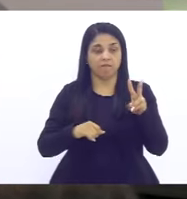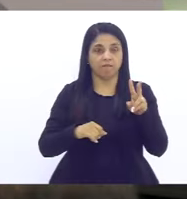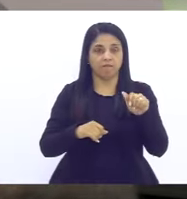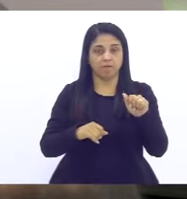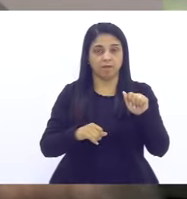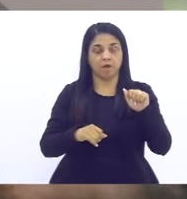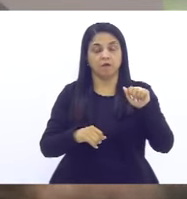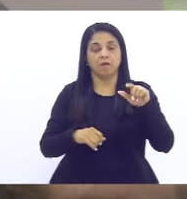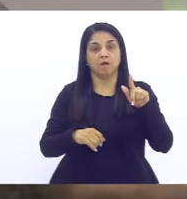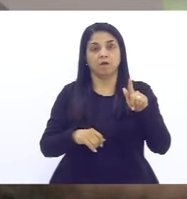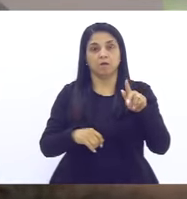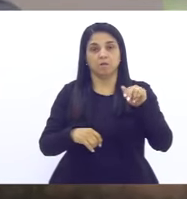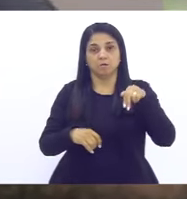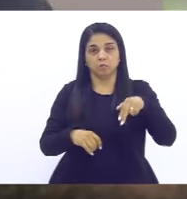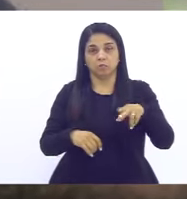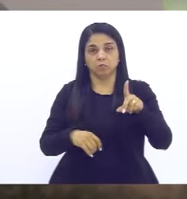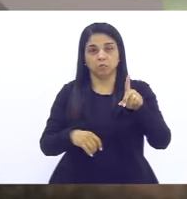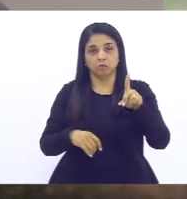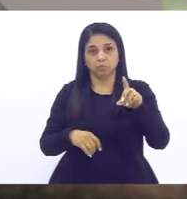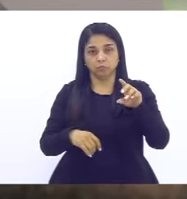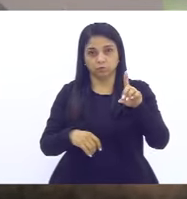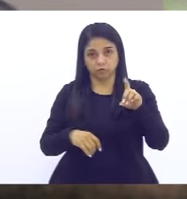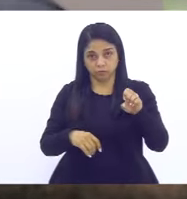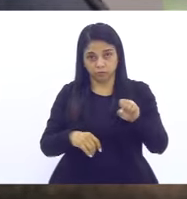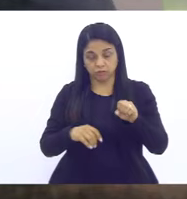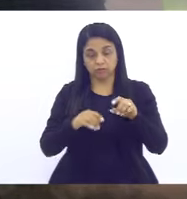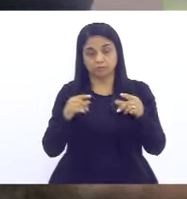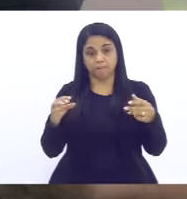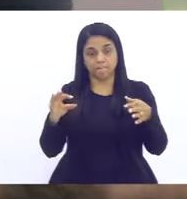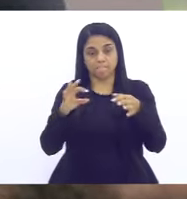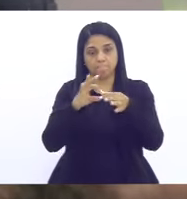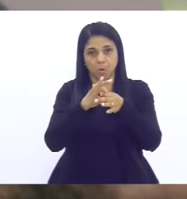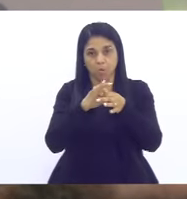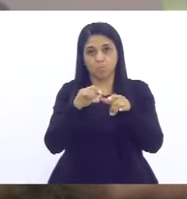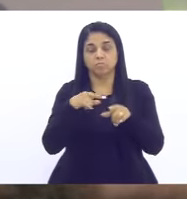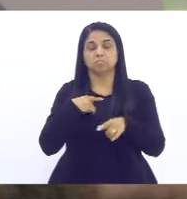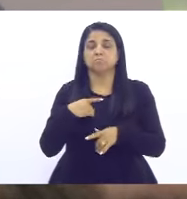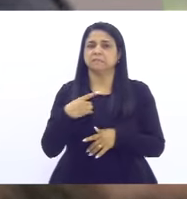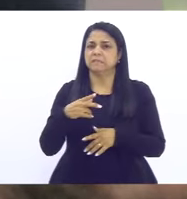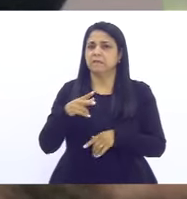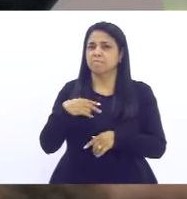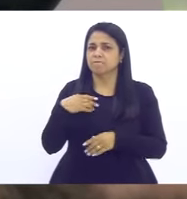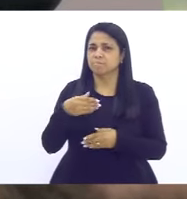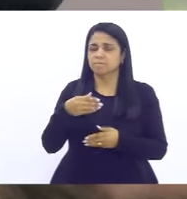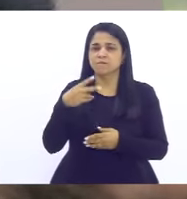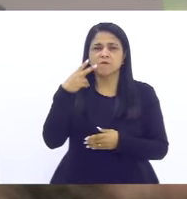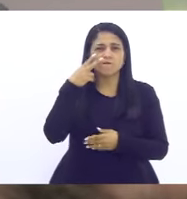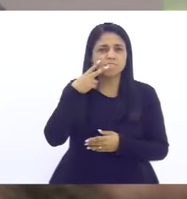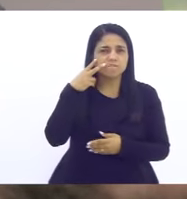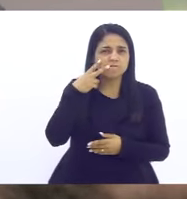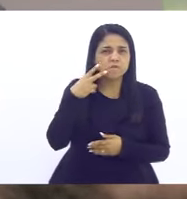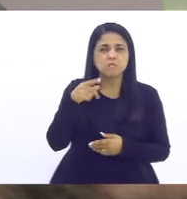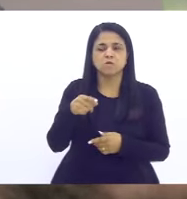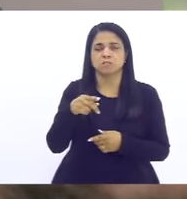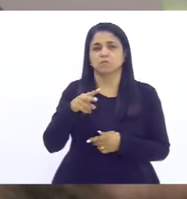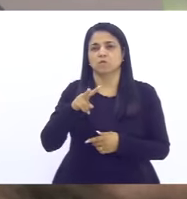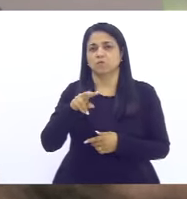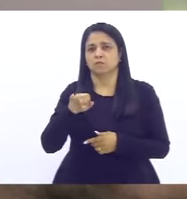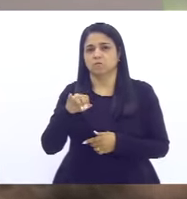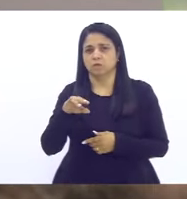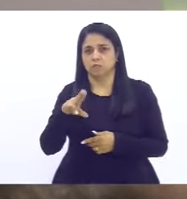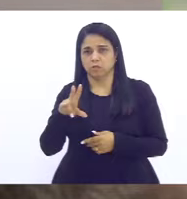estado, que está em potencial de crescimento. Nós temos lá vinhos pontuados, vinhos que foram reconhecidos de